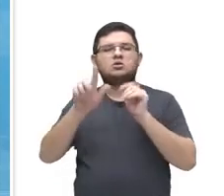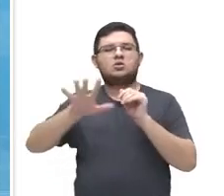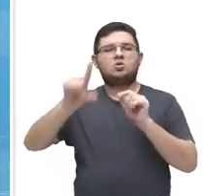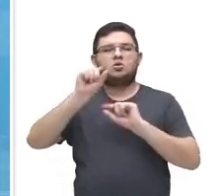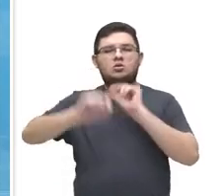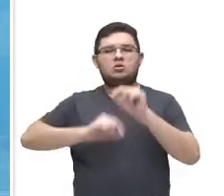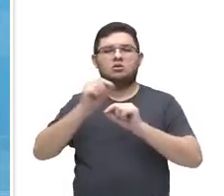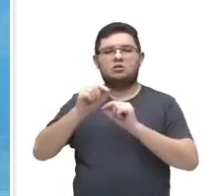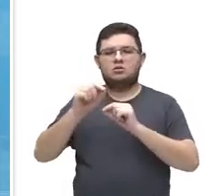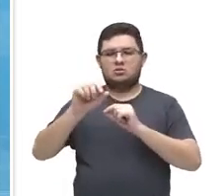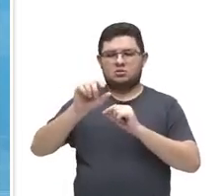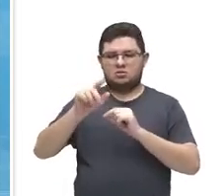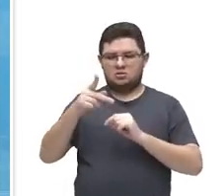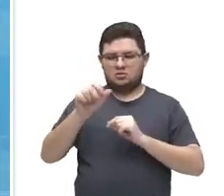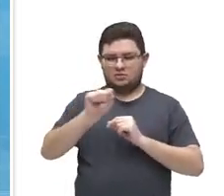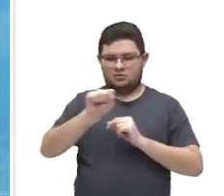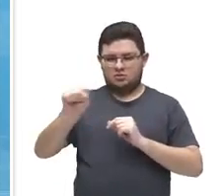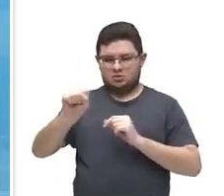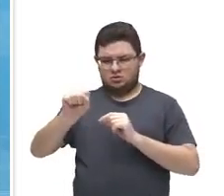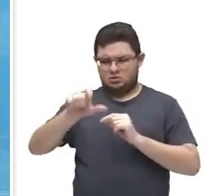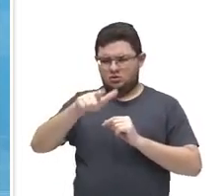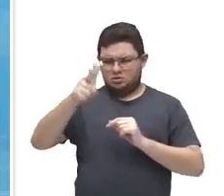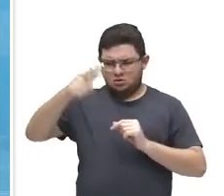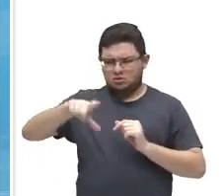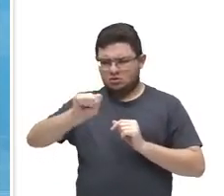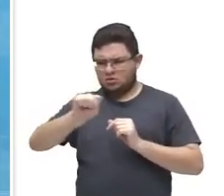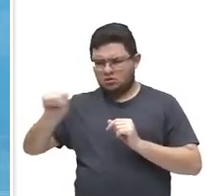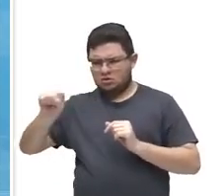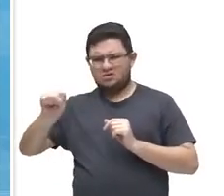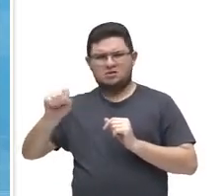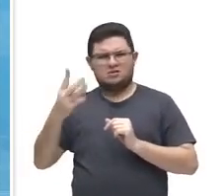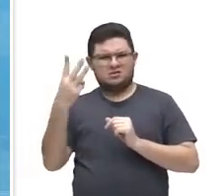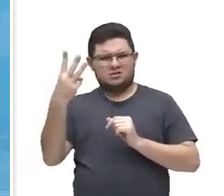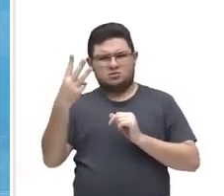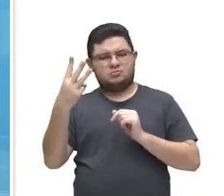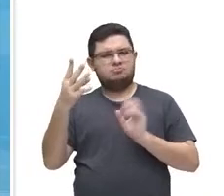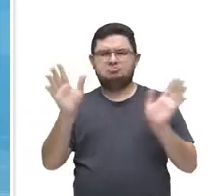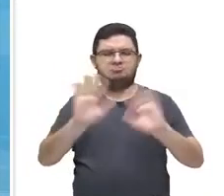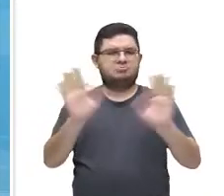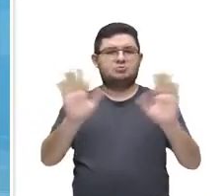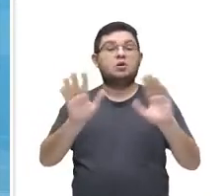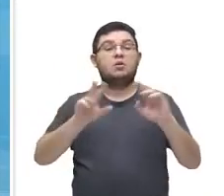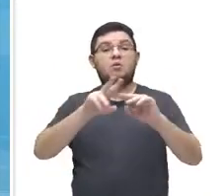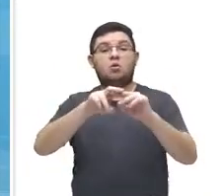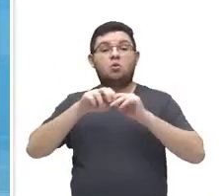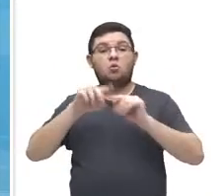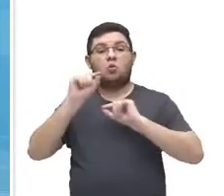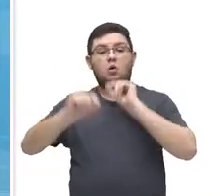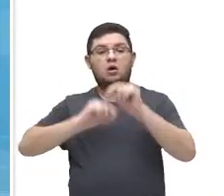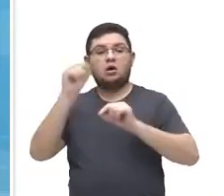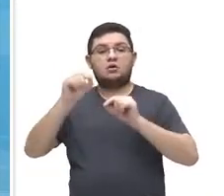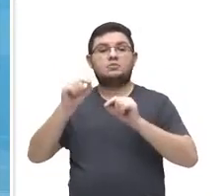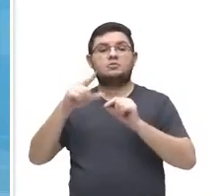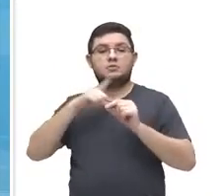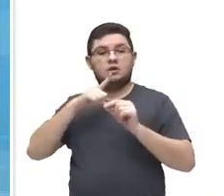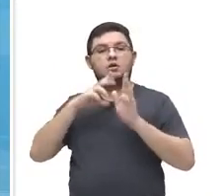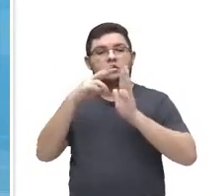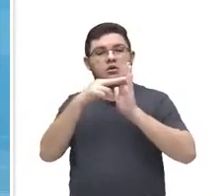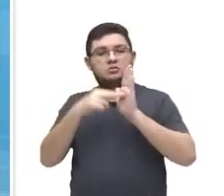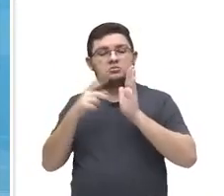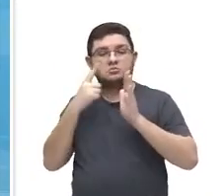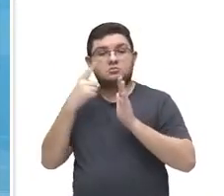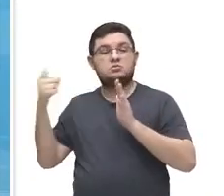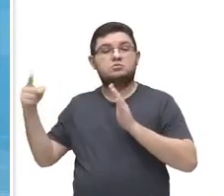tá certo? Então, por isso que eu coloco ali essa vogal antes do S, com esses